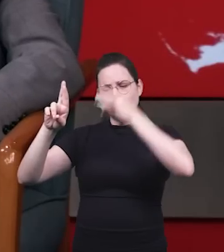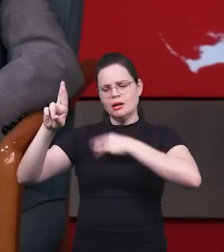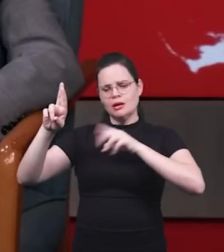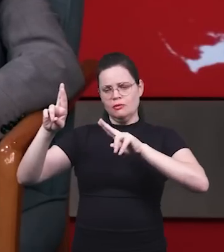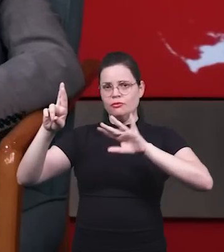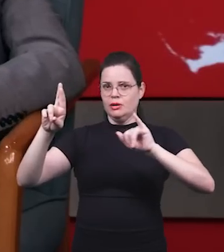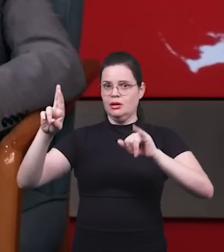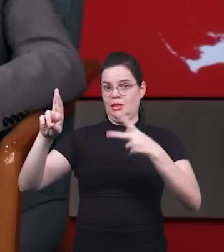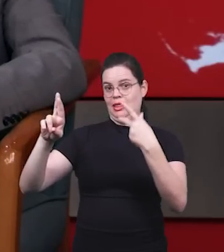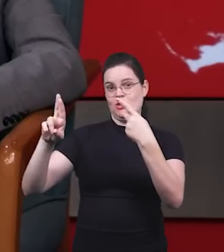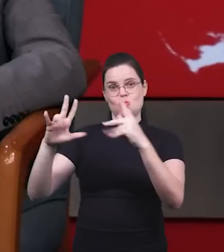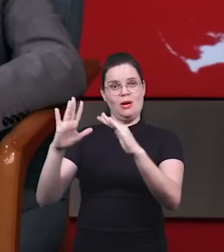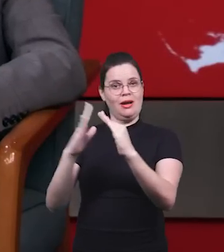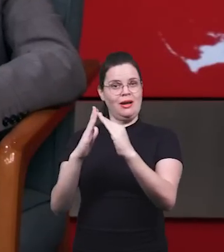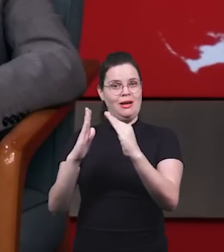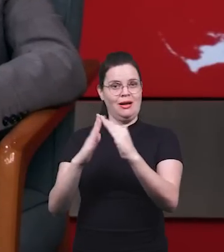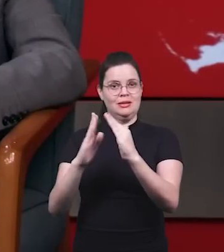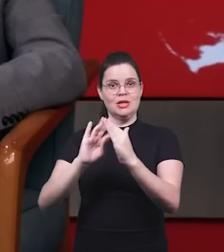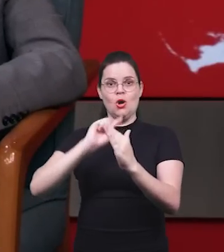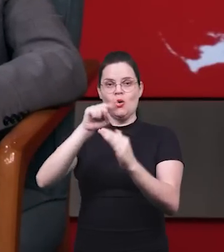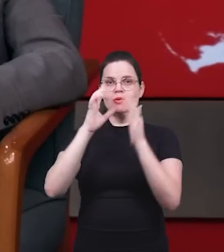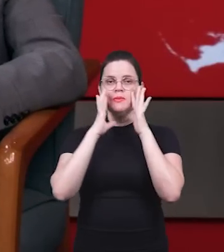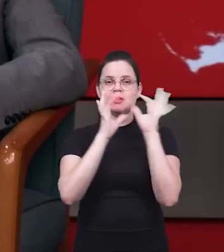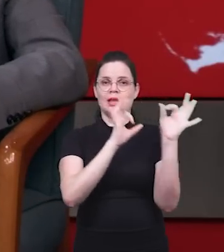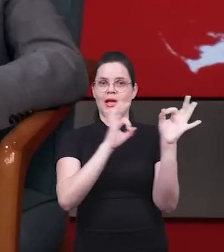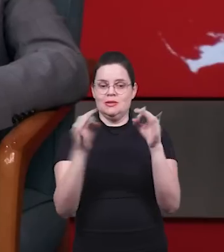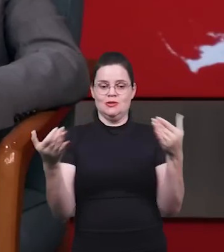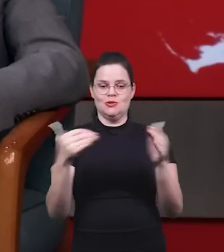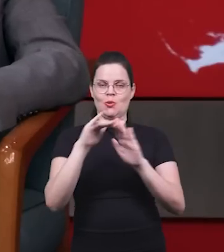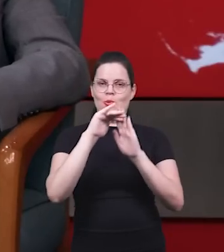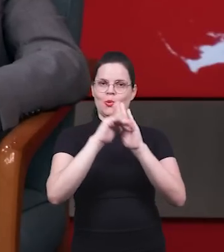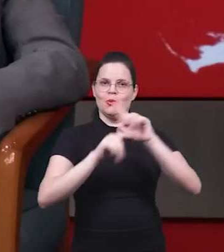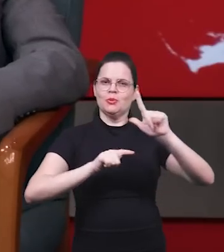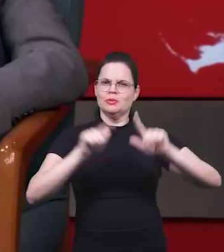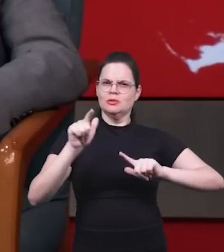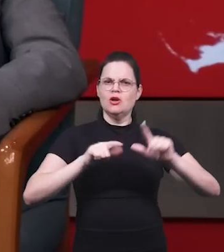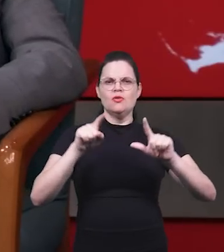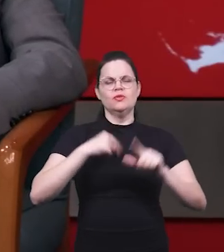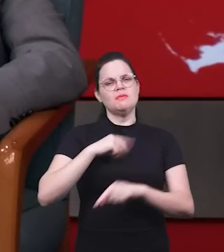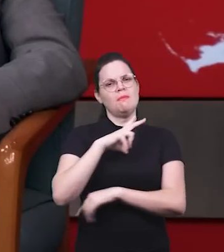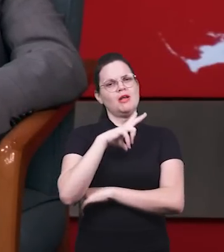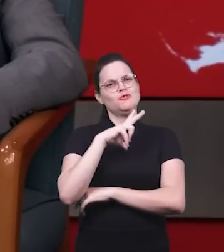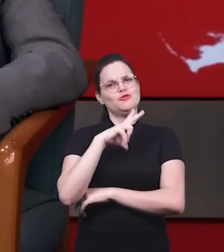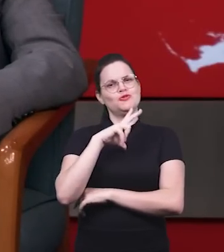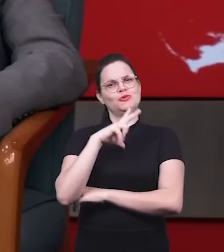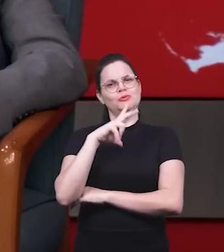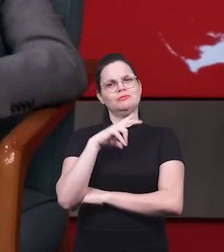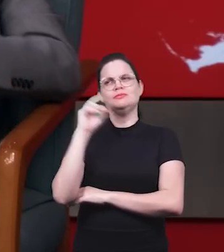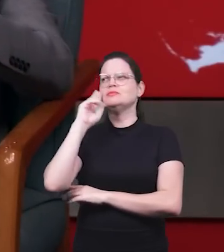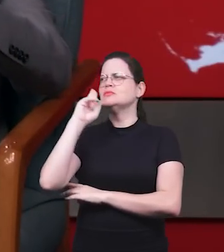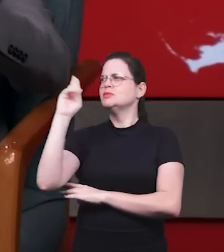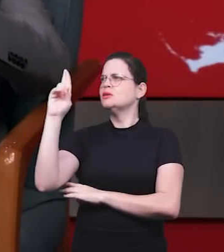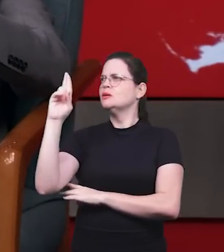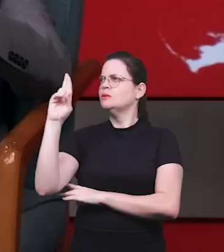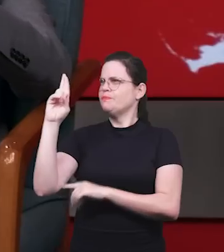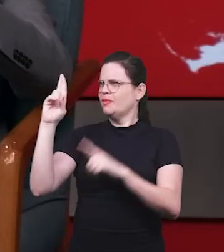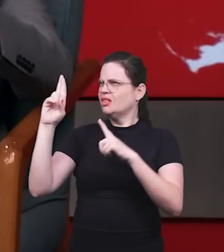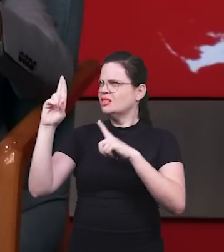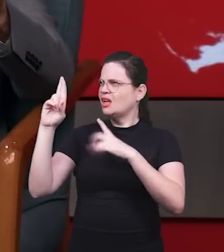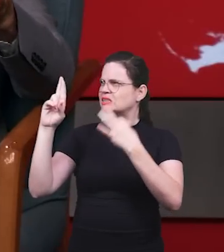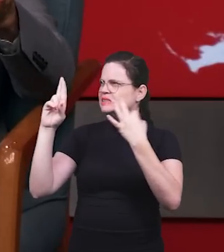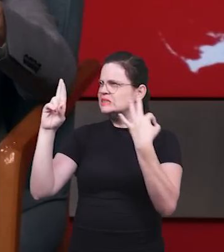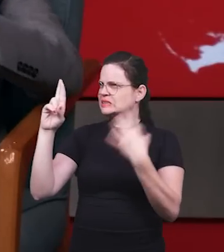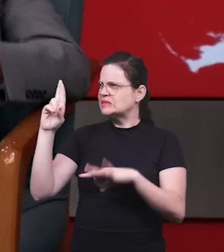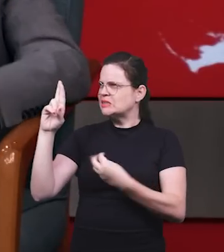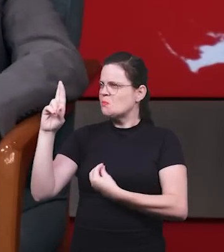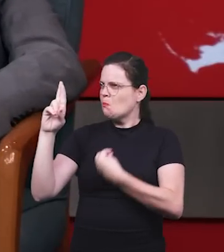Santo. Às vezes na sua casa, ao ver esse programa que você está vendo hoje, você chega e diz, Senhor, se essa